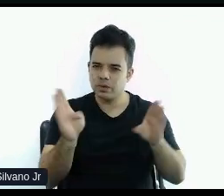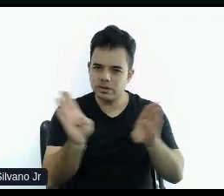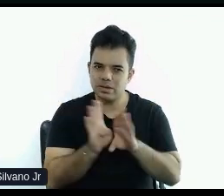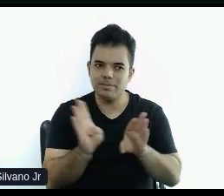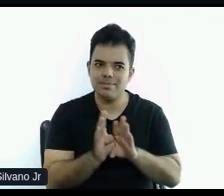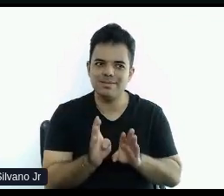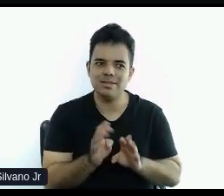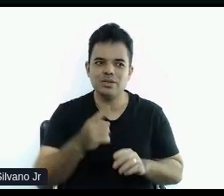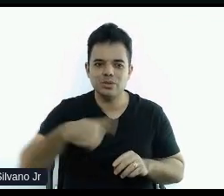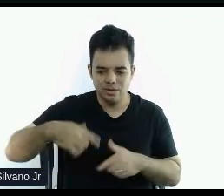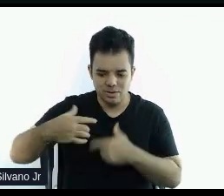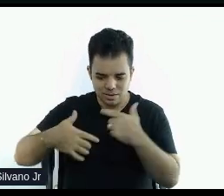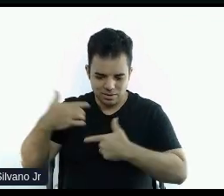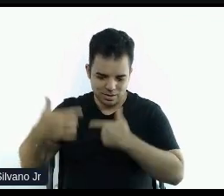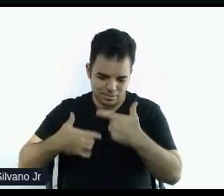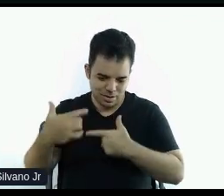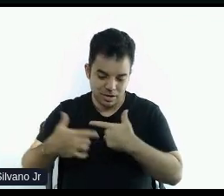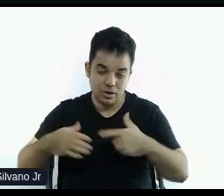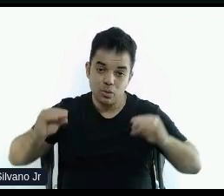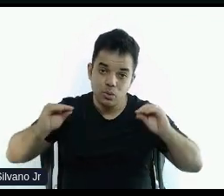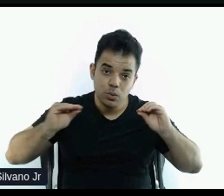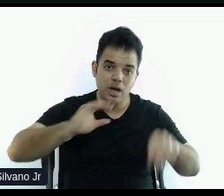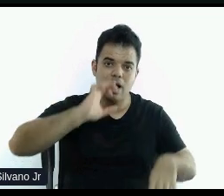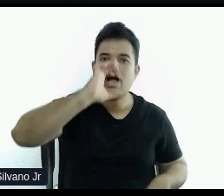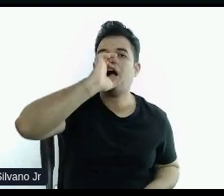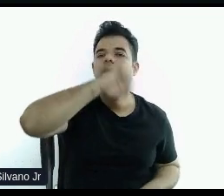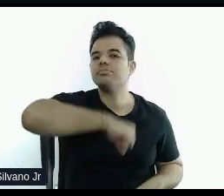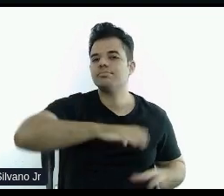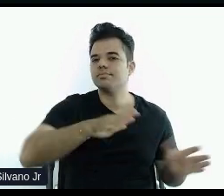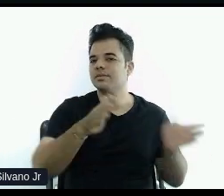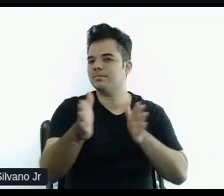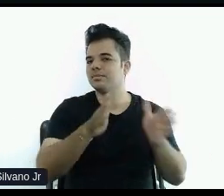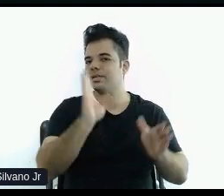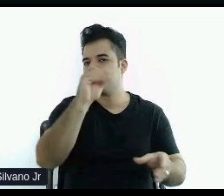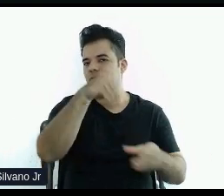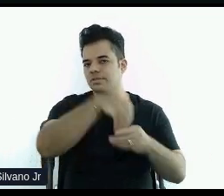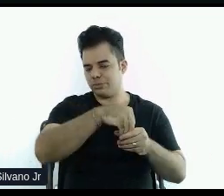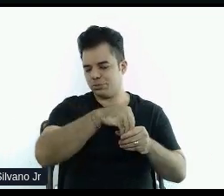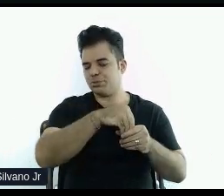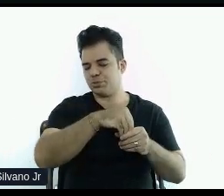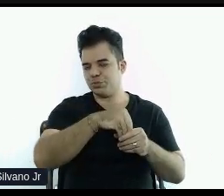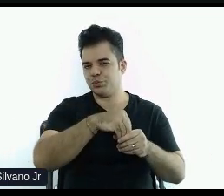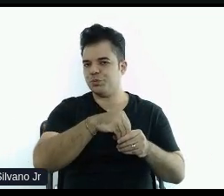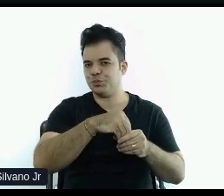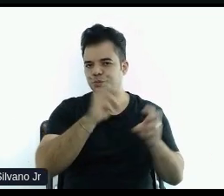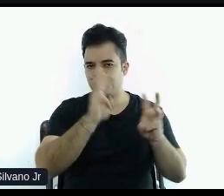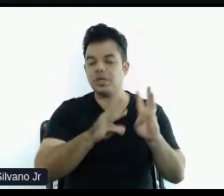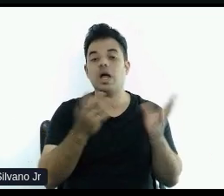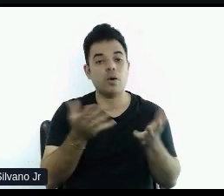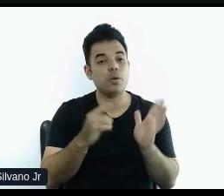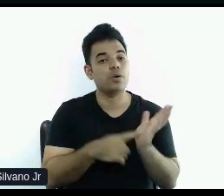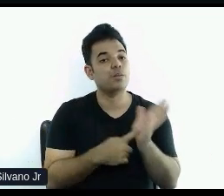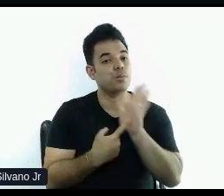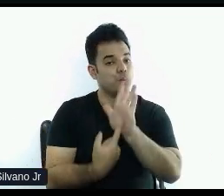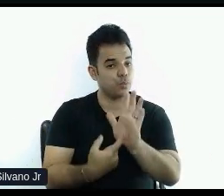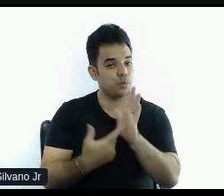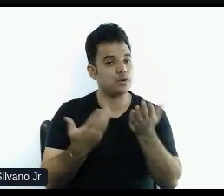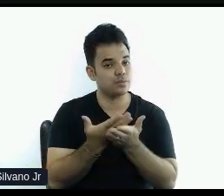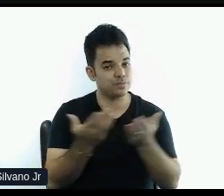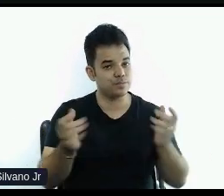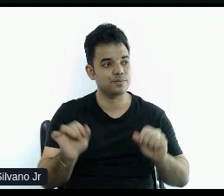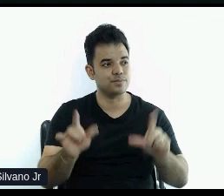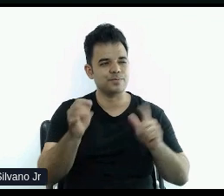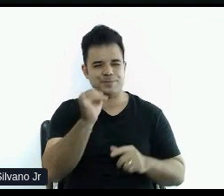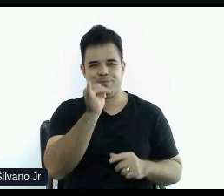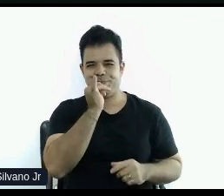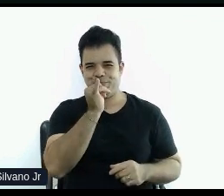em colocar a acessibilidade mais rápido naquela aplicação. E aí eu gostaria de mostrar para vocês alguns exemplos,